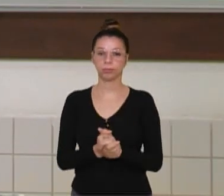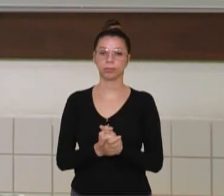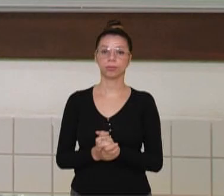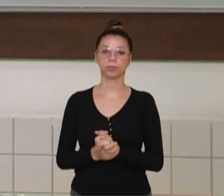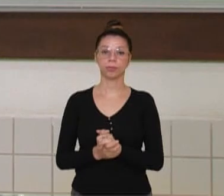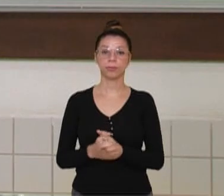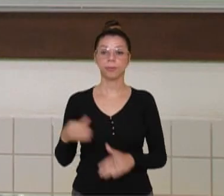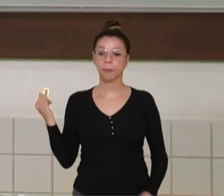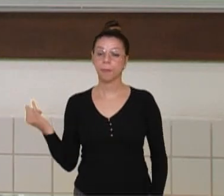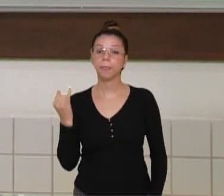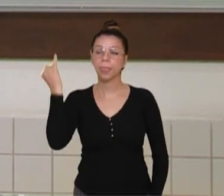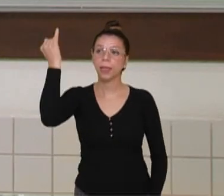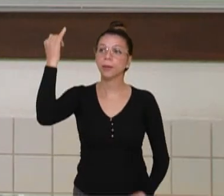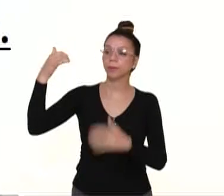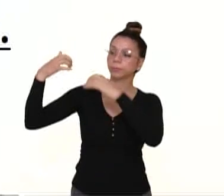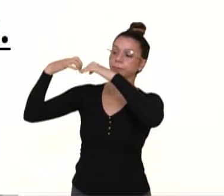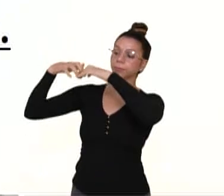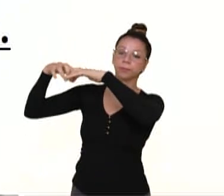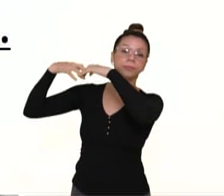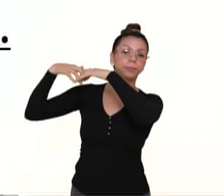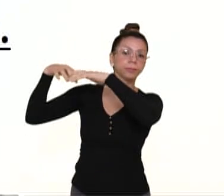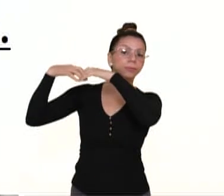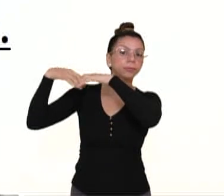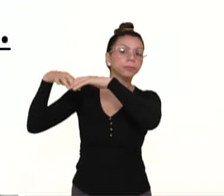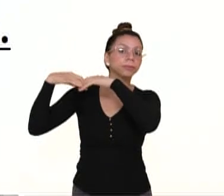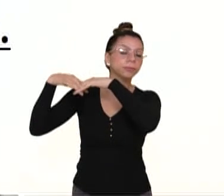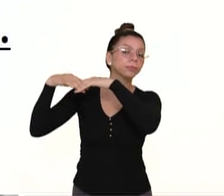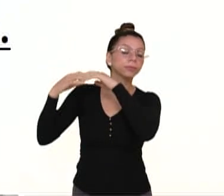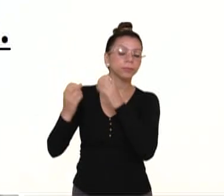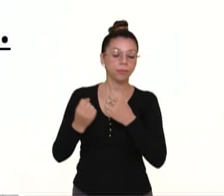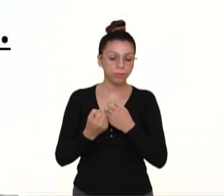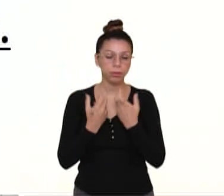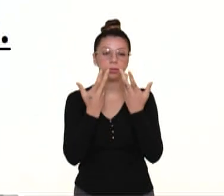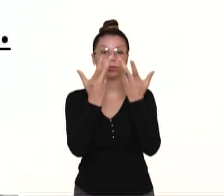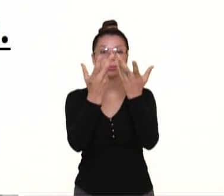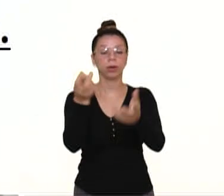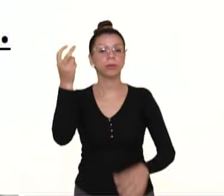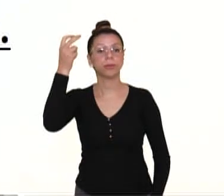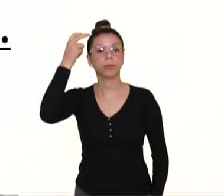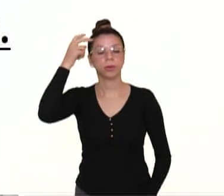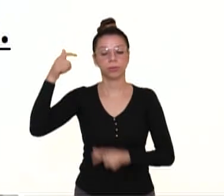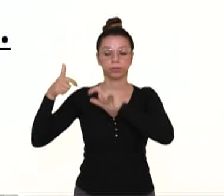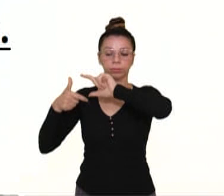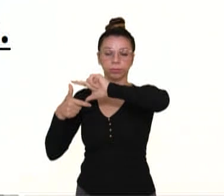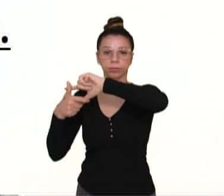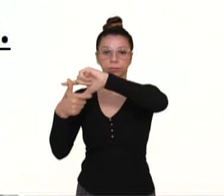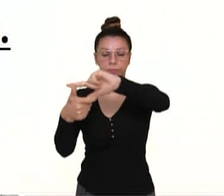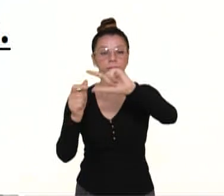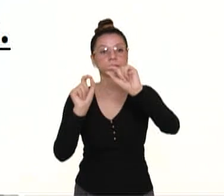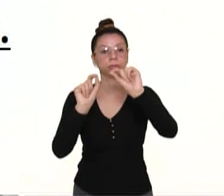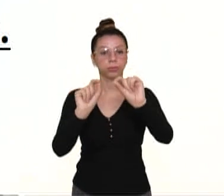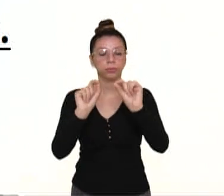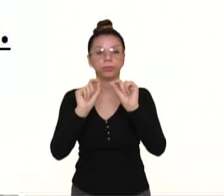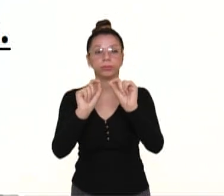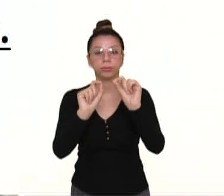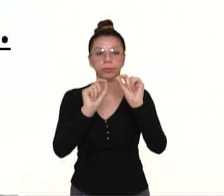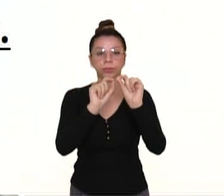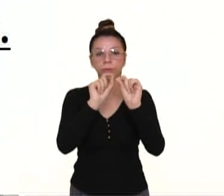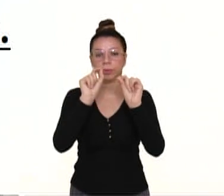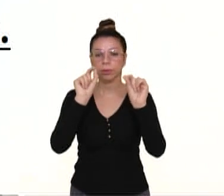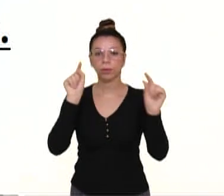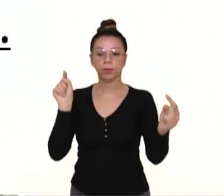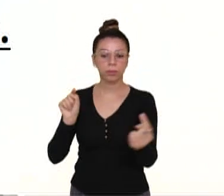Seguindo, é importante refletir que, em suas raízes, as manifestações culturais tradicionais são voltadas para